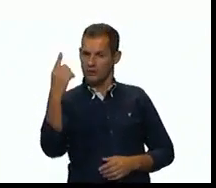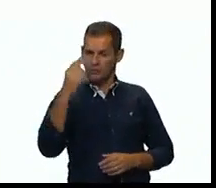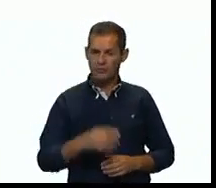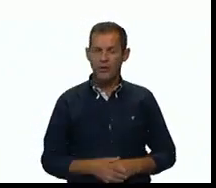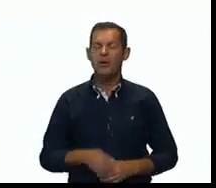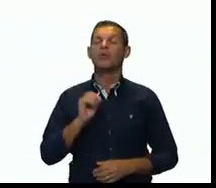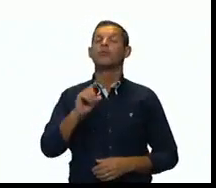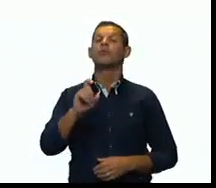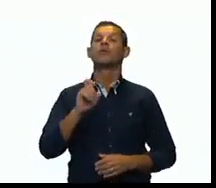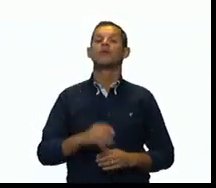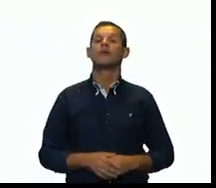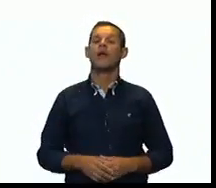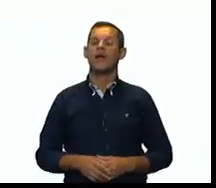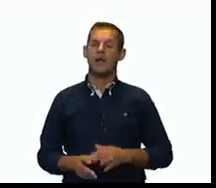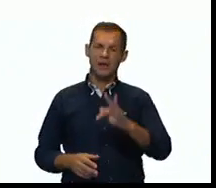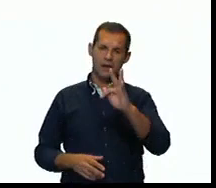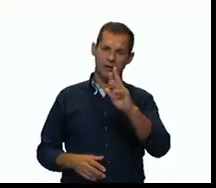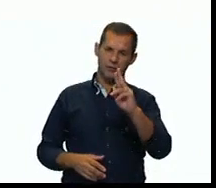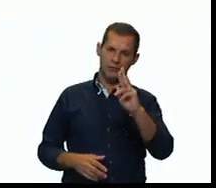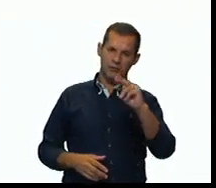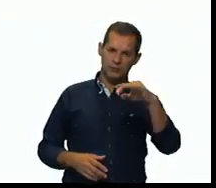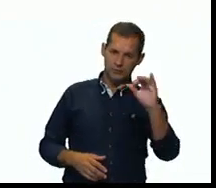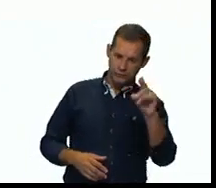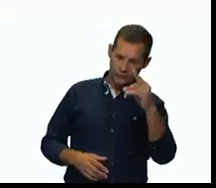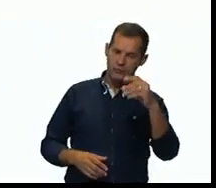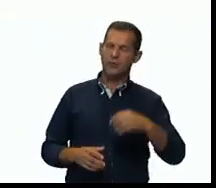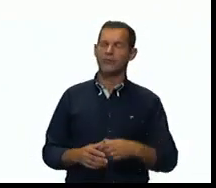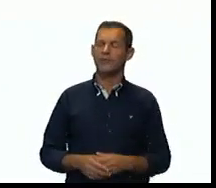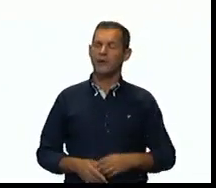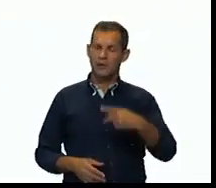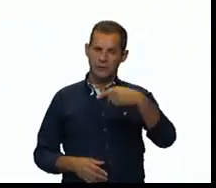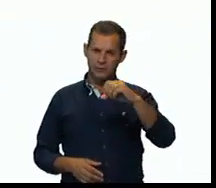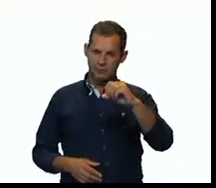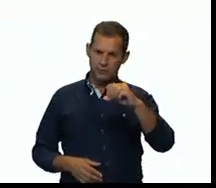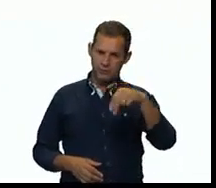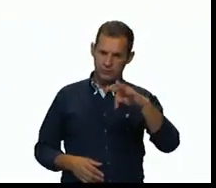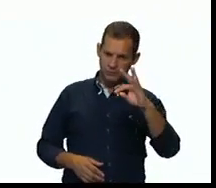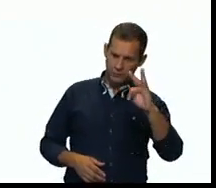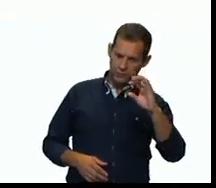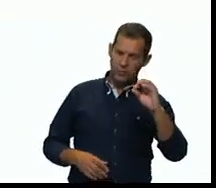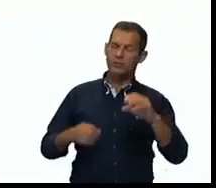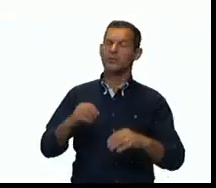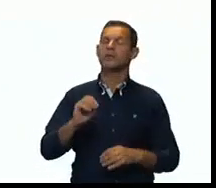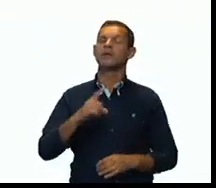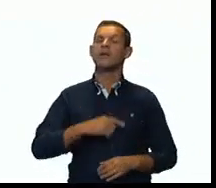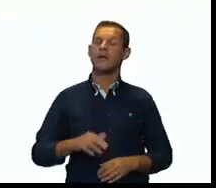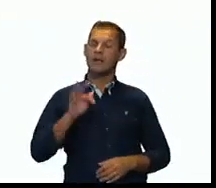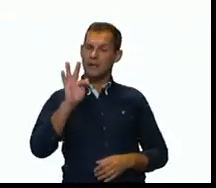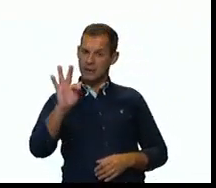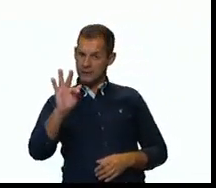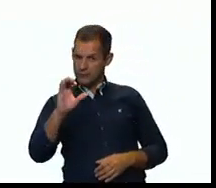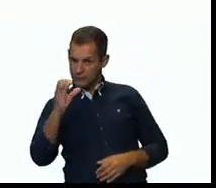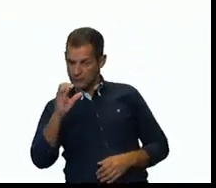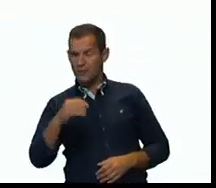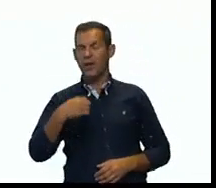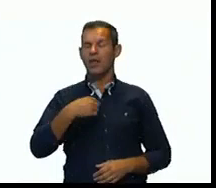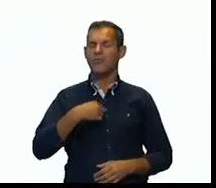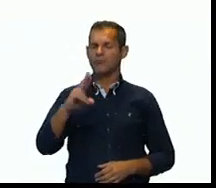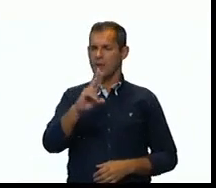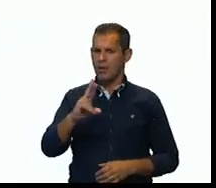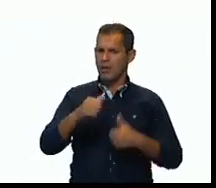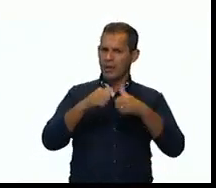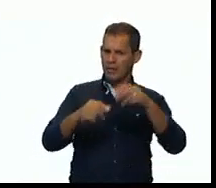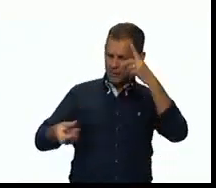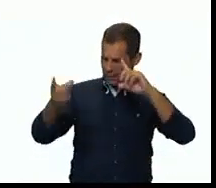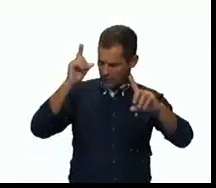é justamente a função em um determinado ponto, que eu vou colocar aqui f de c. Então, eu vou usar